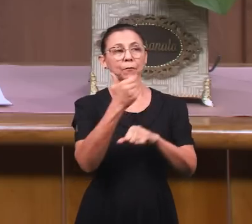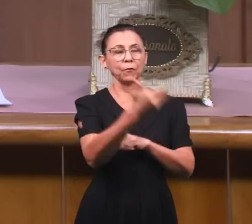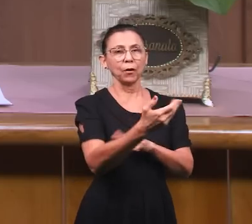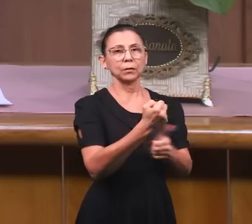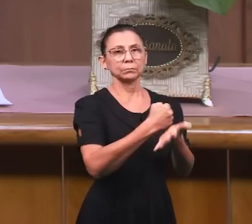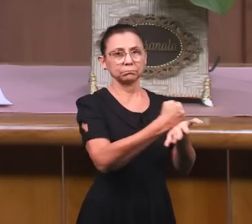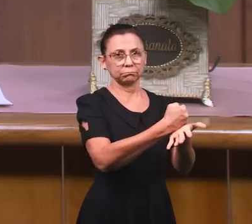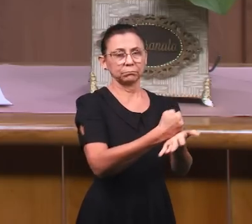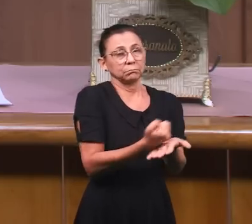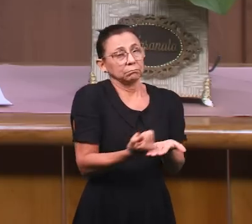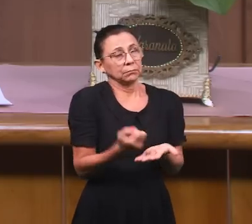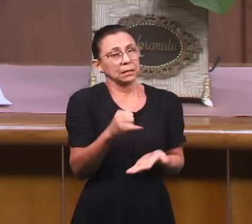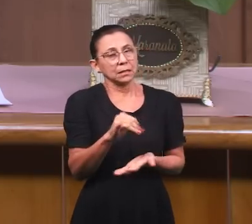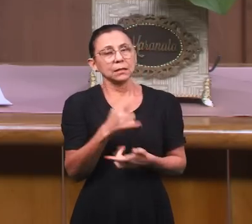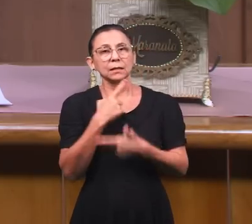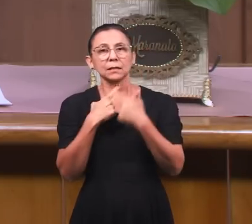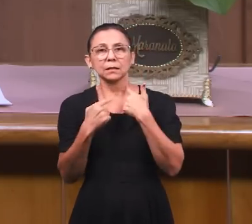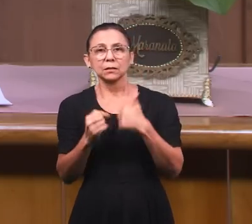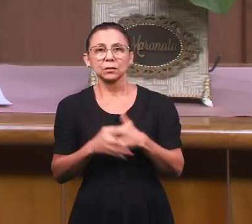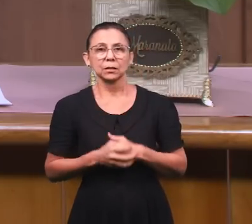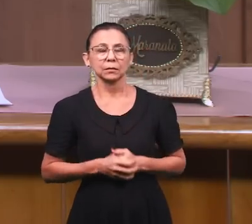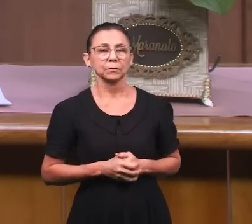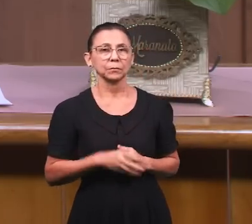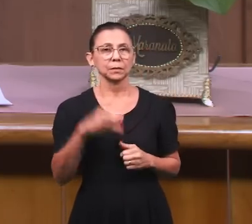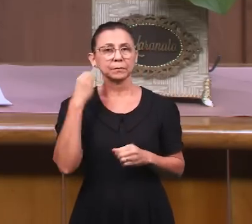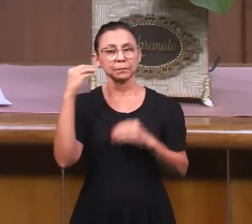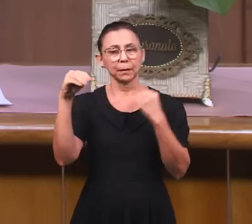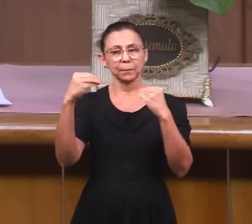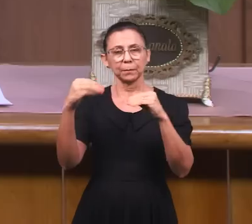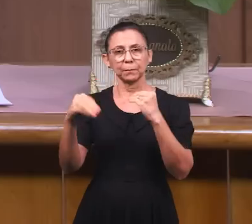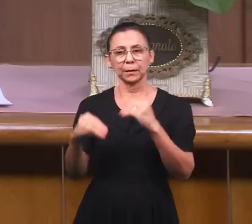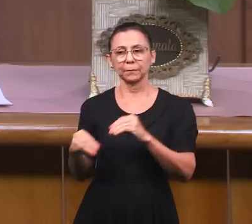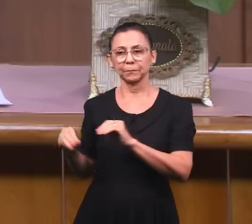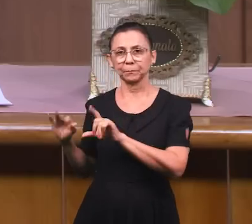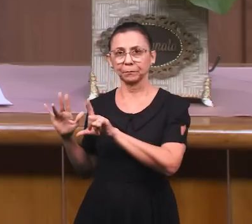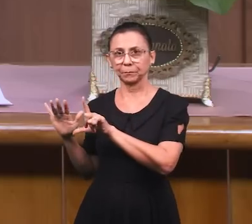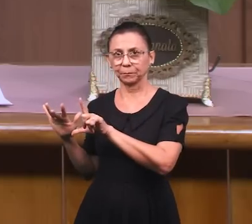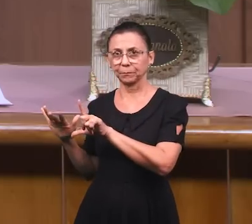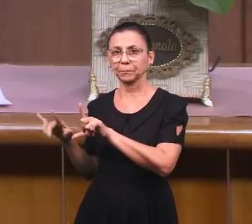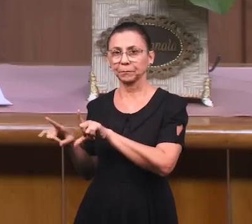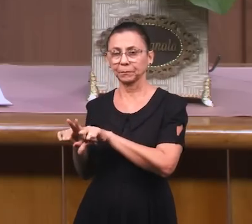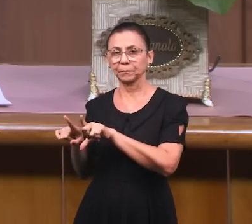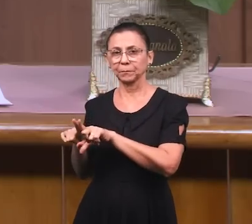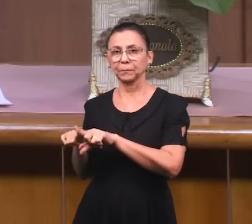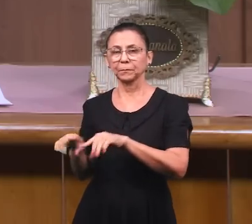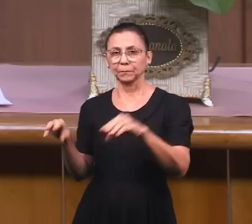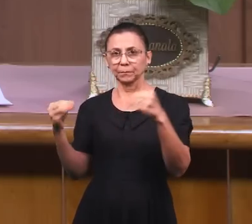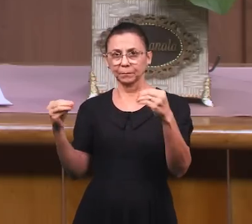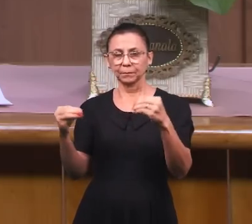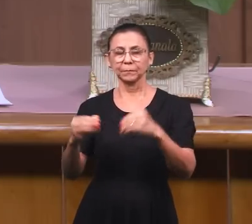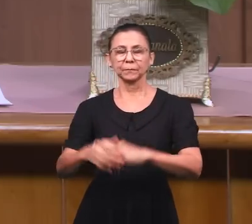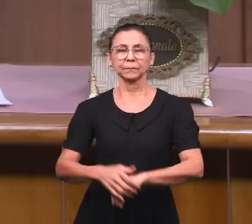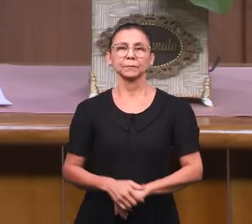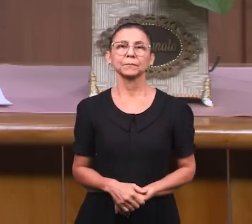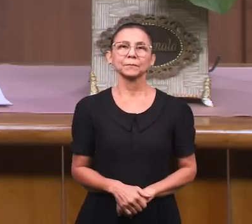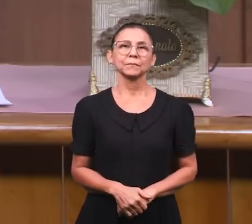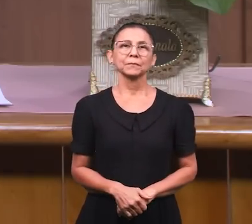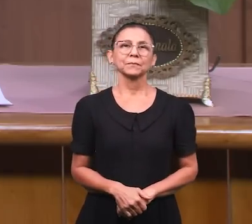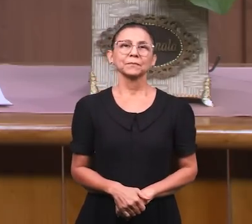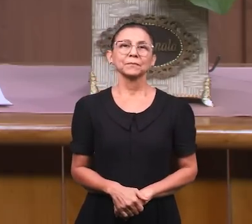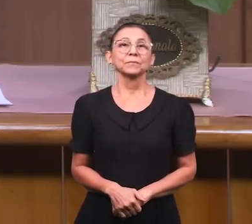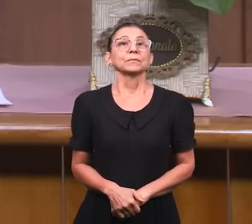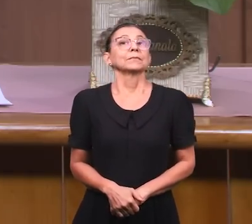exterior. E também, se você desejar, envie a sua experiência. Há um QR Code também para você enviar a